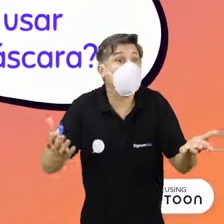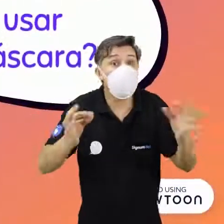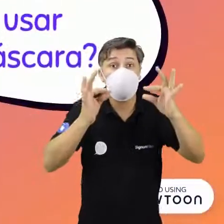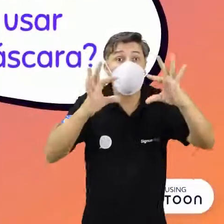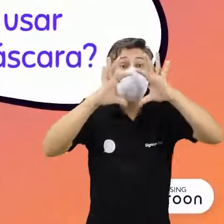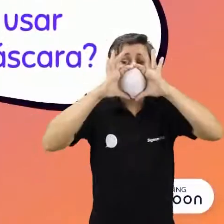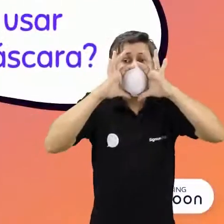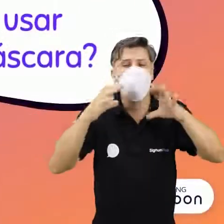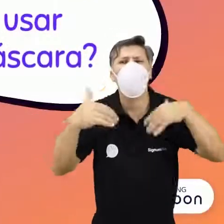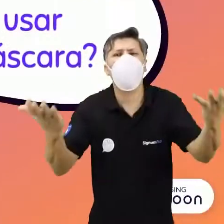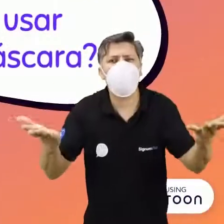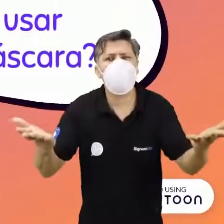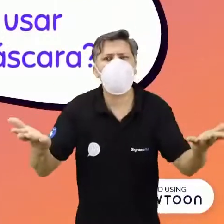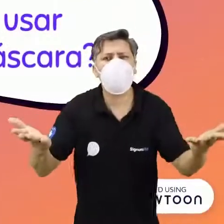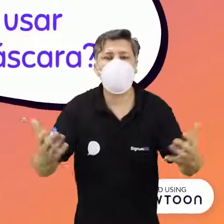Quando devo usar a máscara?